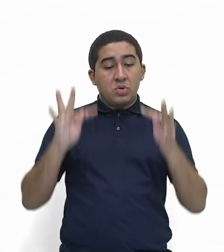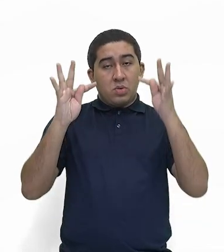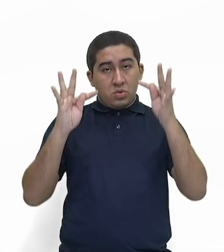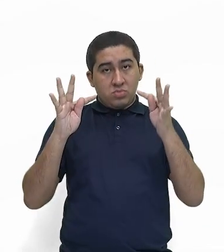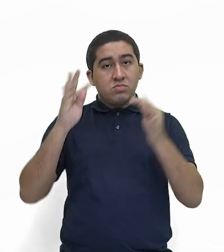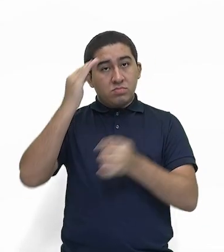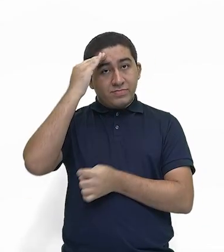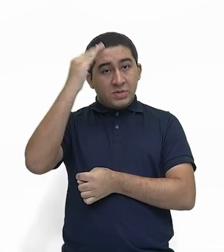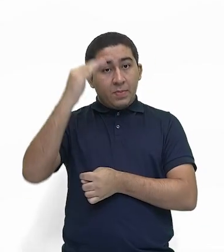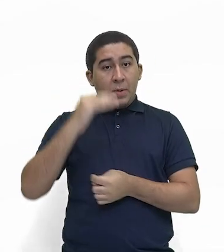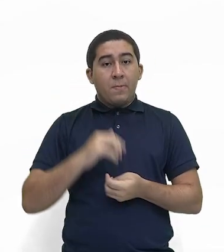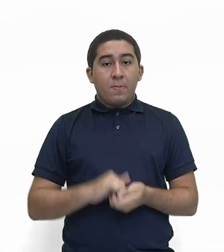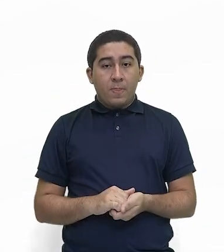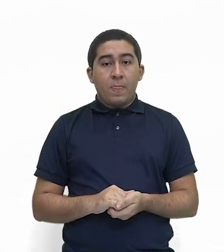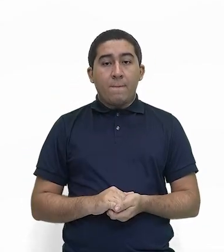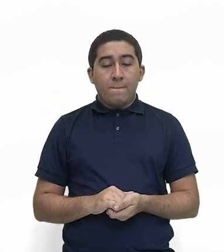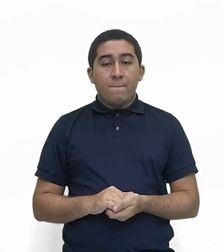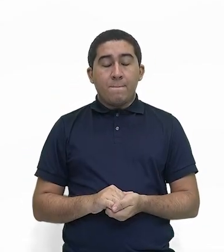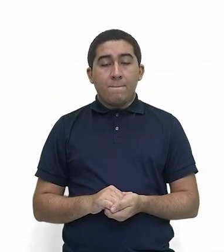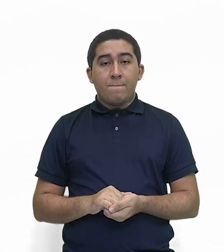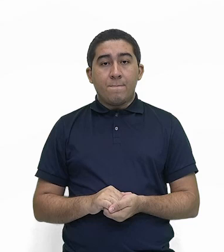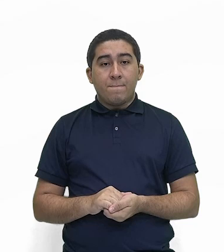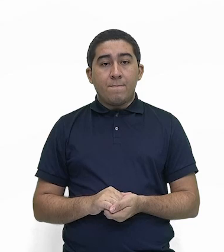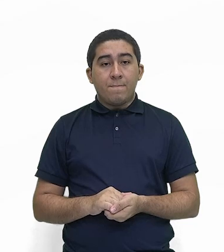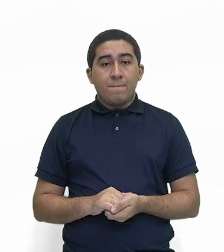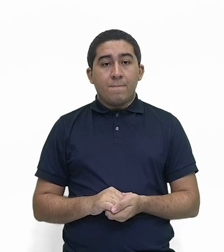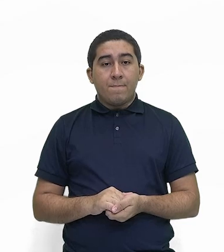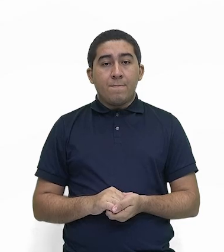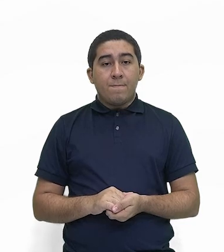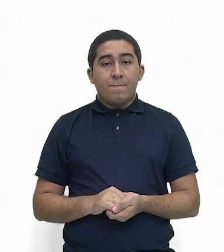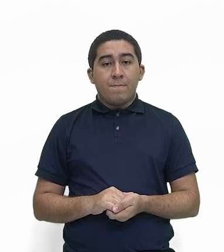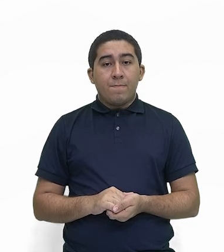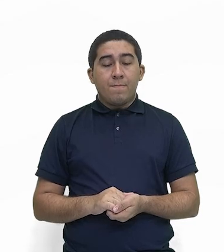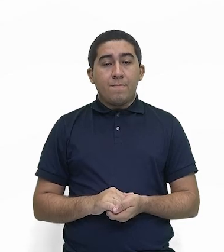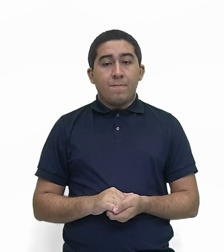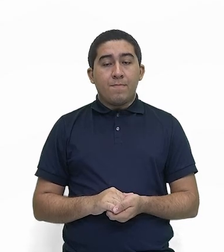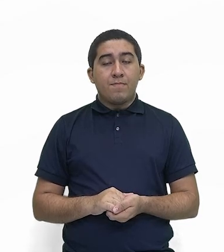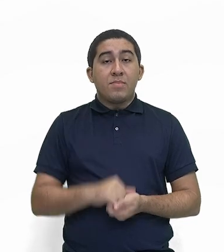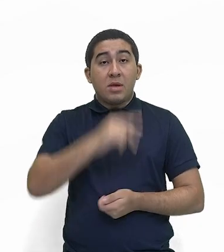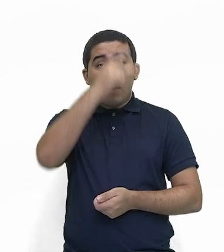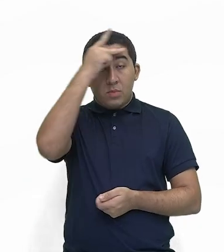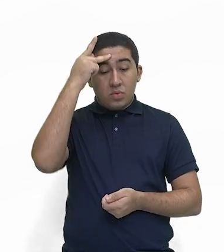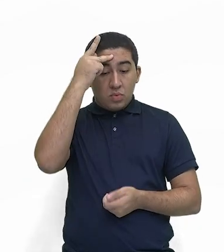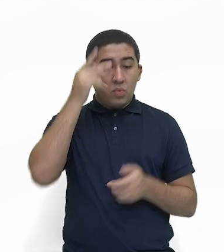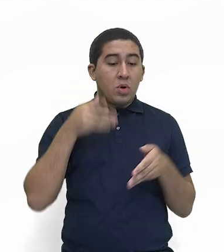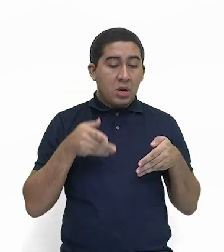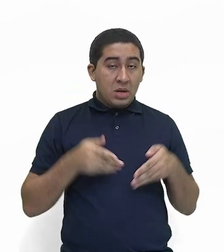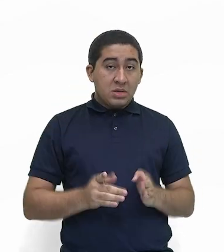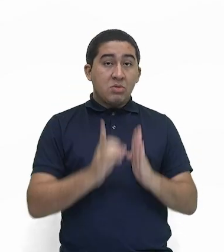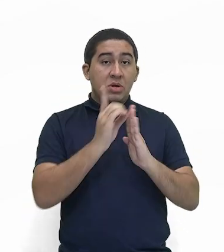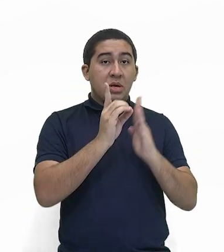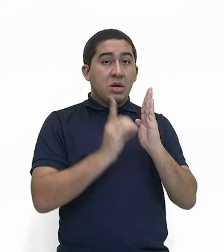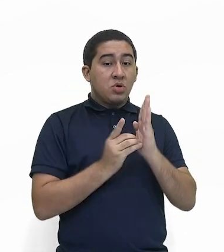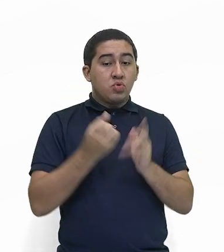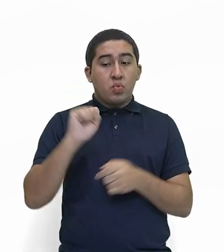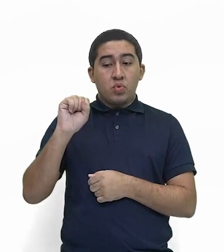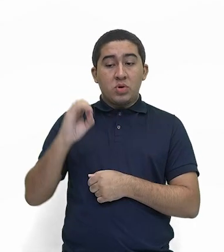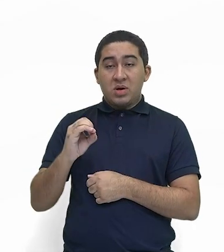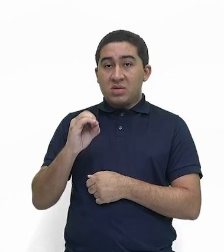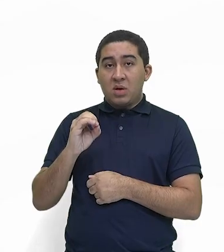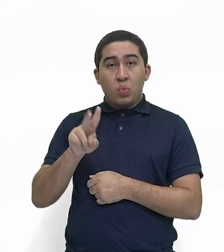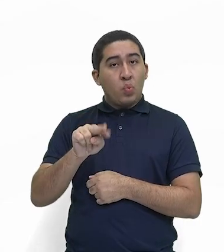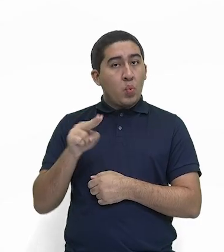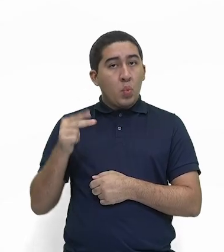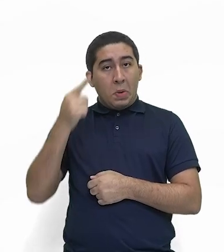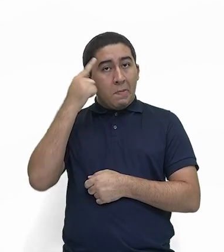exponenciais, né? Então são avanços assim que quem viveu nasceu na década de 80, acho que não